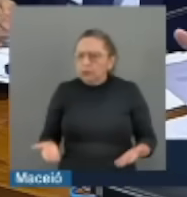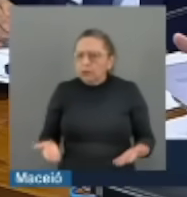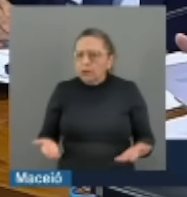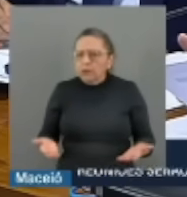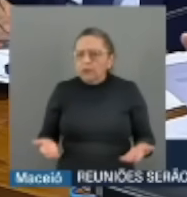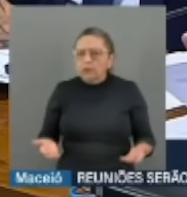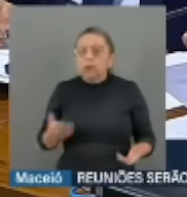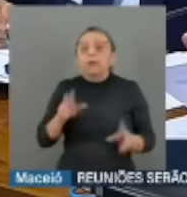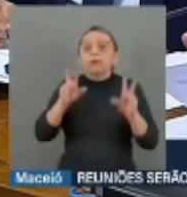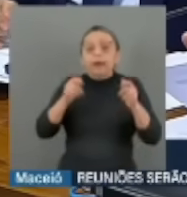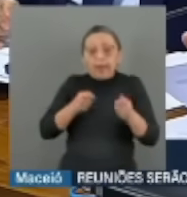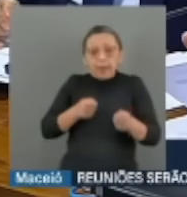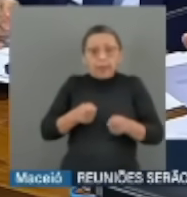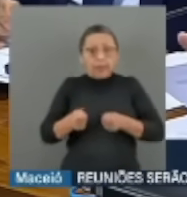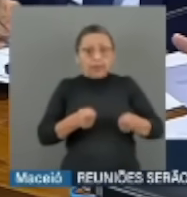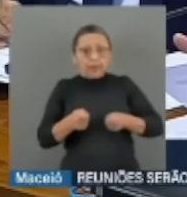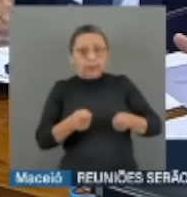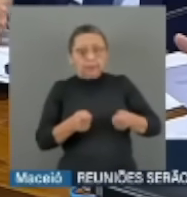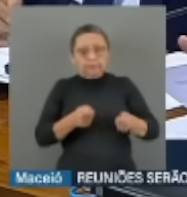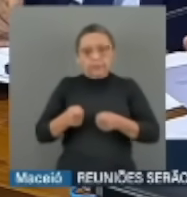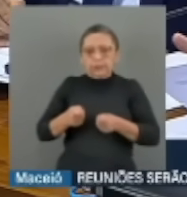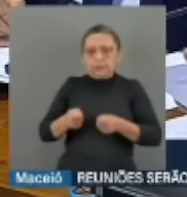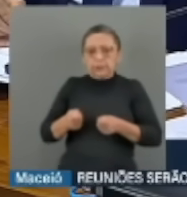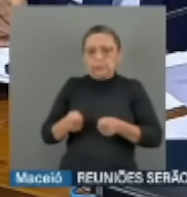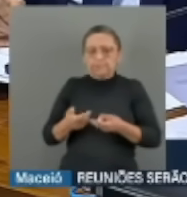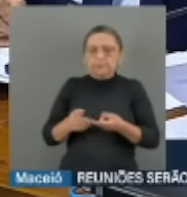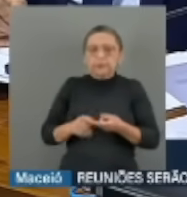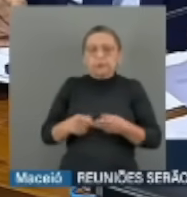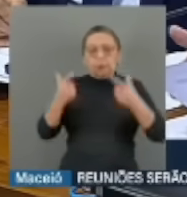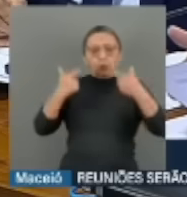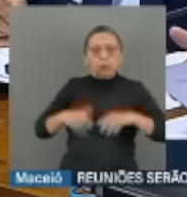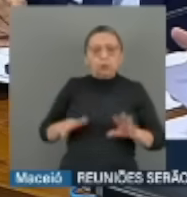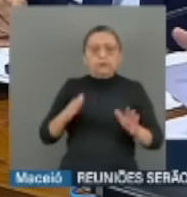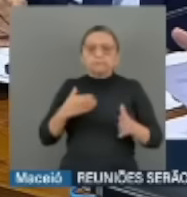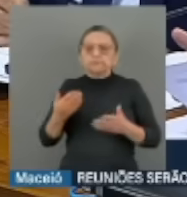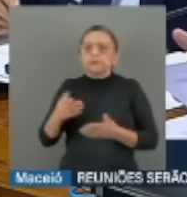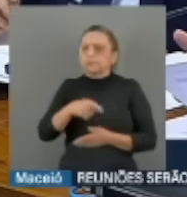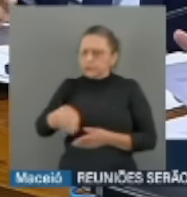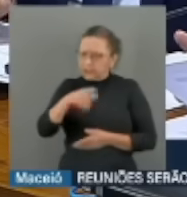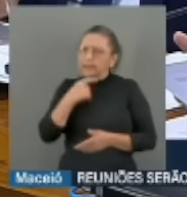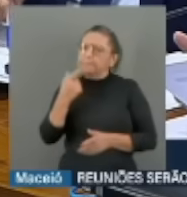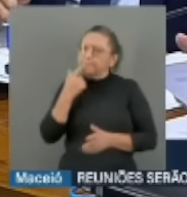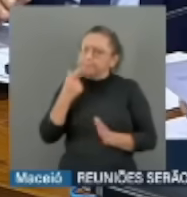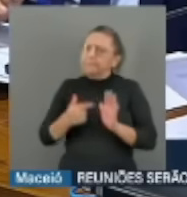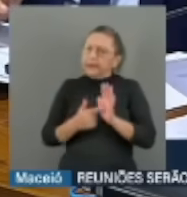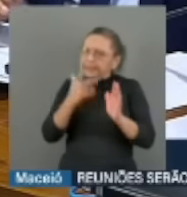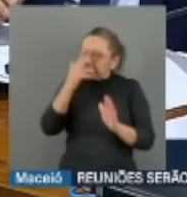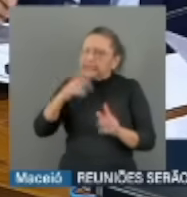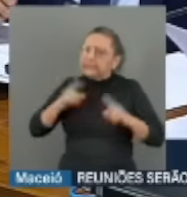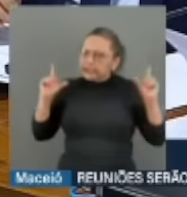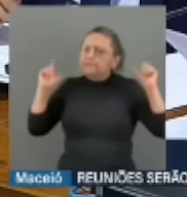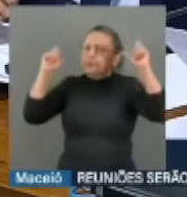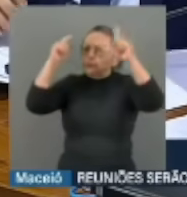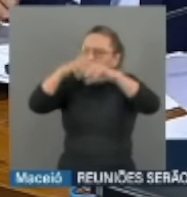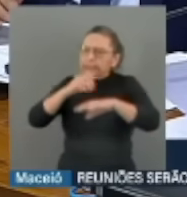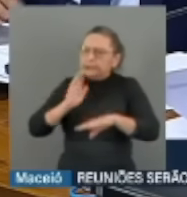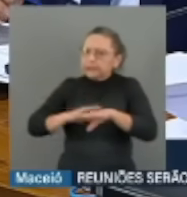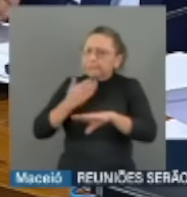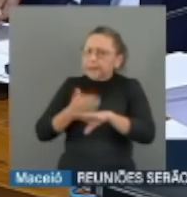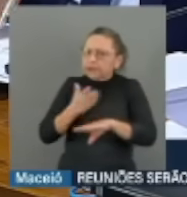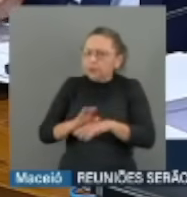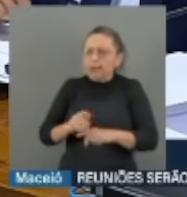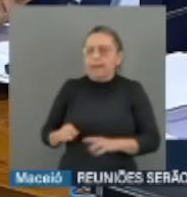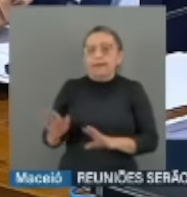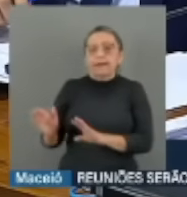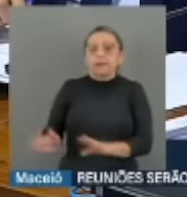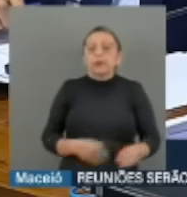do equilíbrio da imparcialidade da isenção necessária vossa excelência demonstra ter dificuldade quanto a isenção